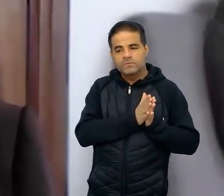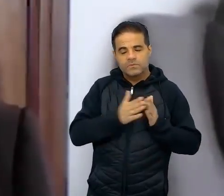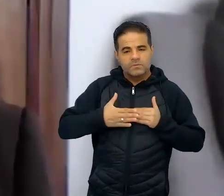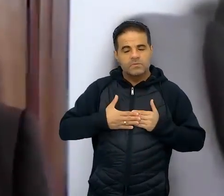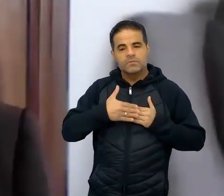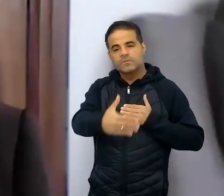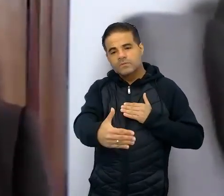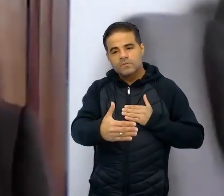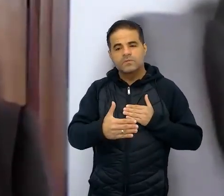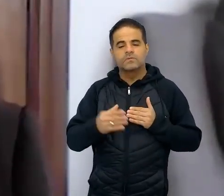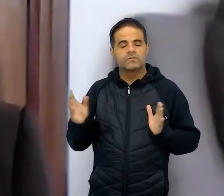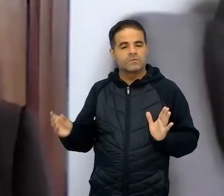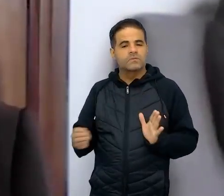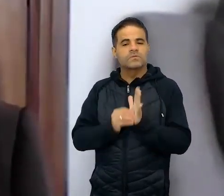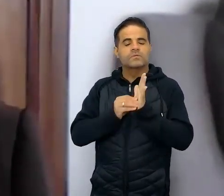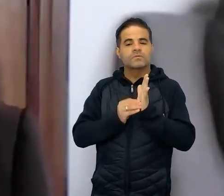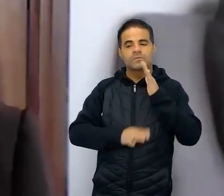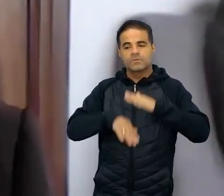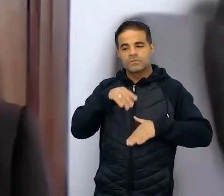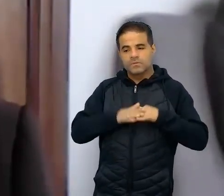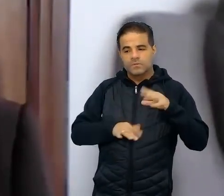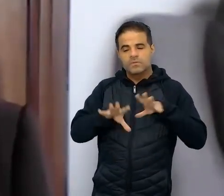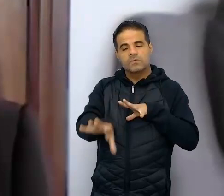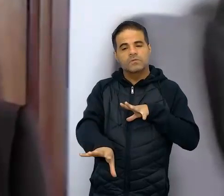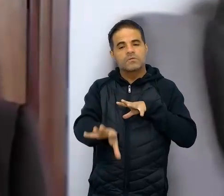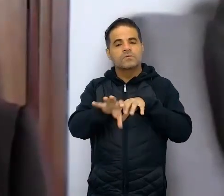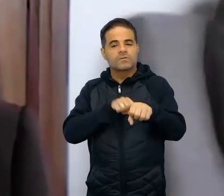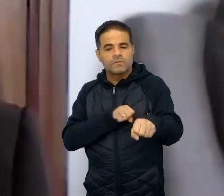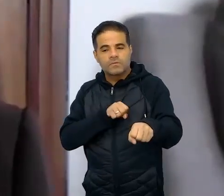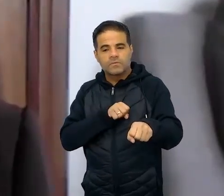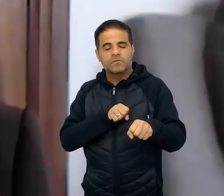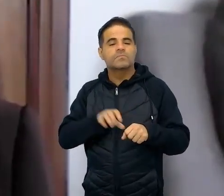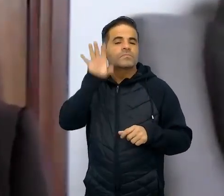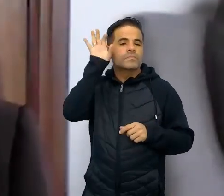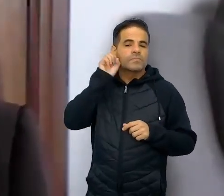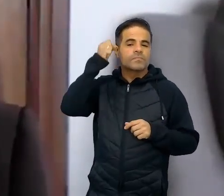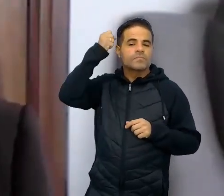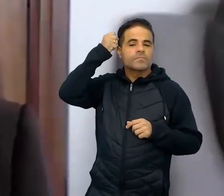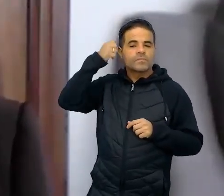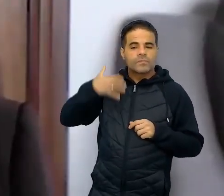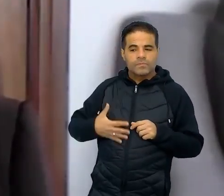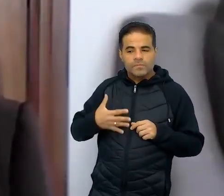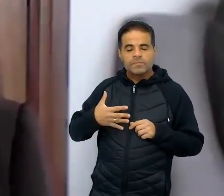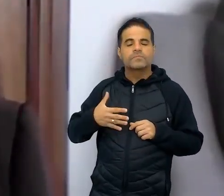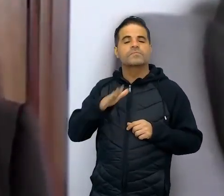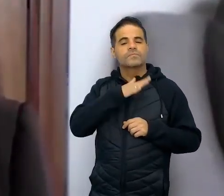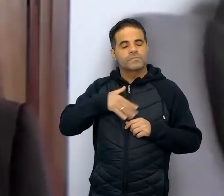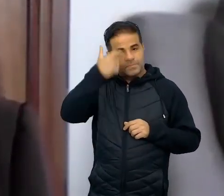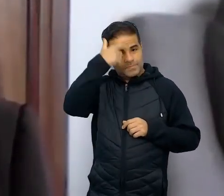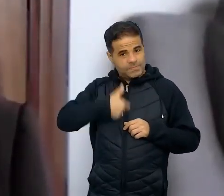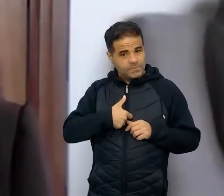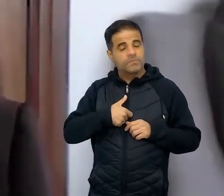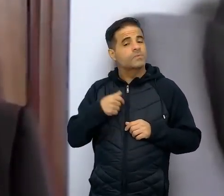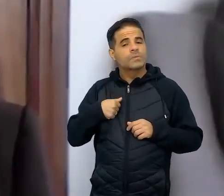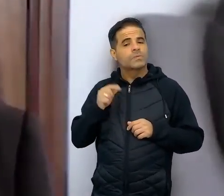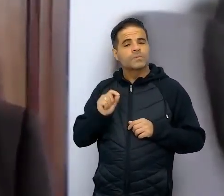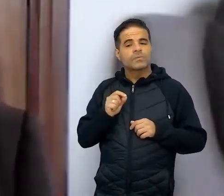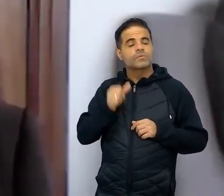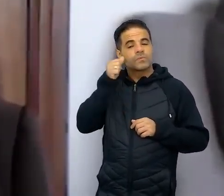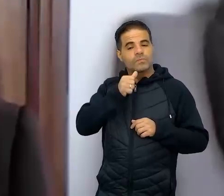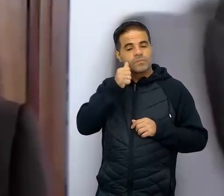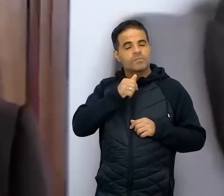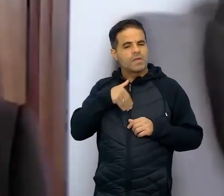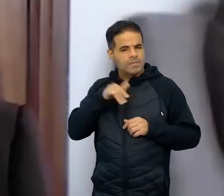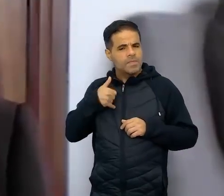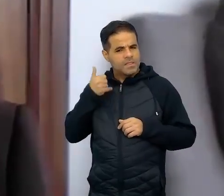toda essa formação. Minha audiodescrição, tá bom? Eu sou uma senhora,